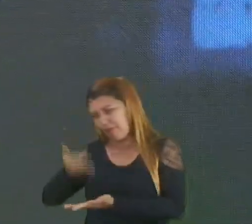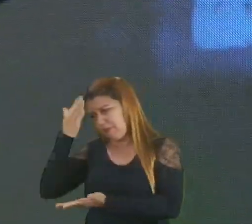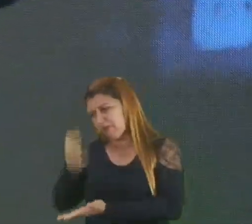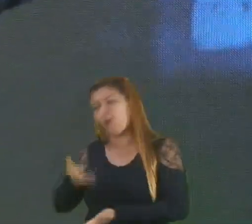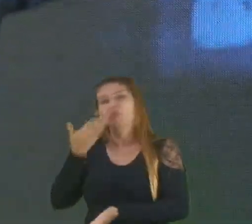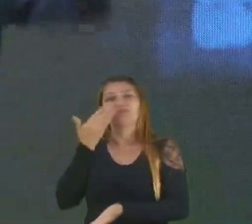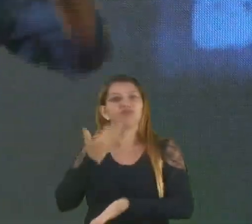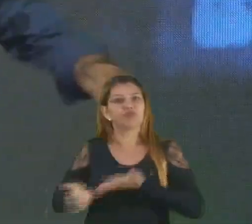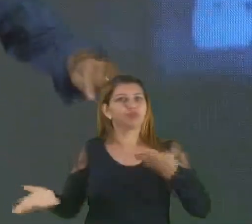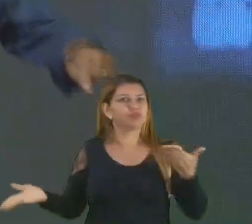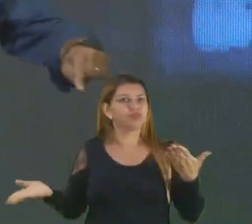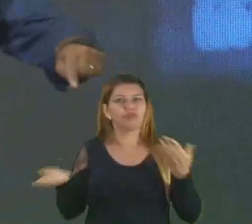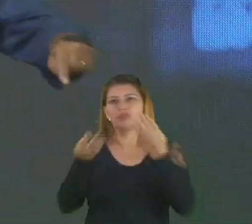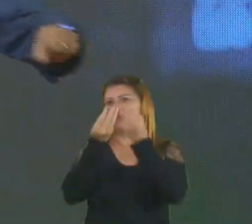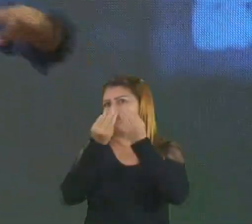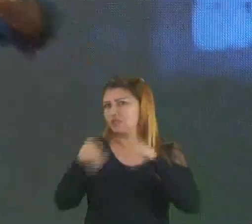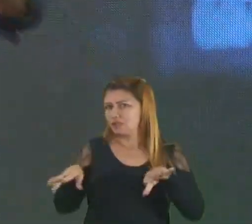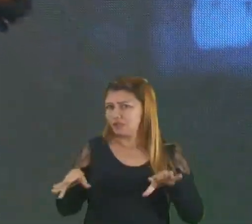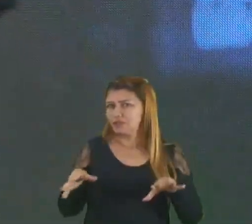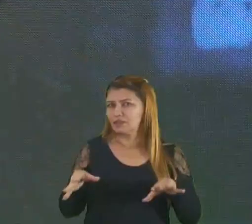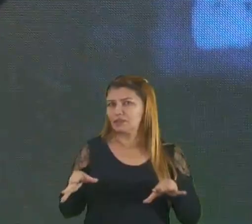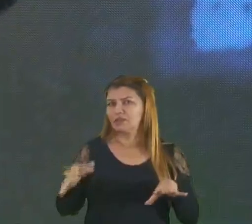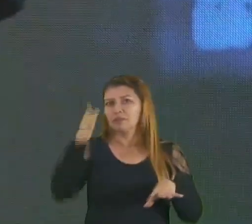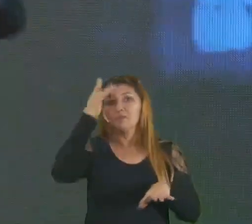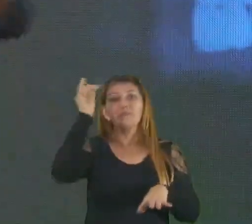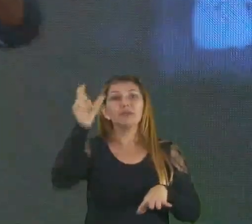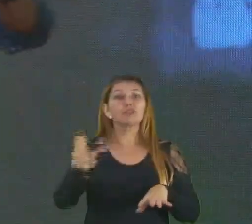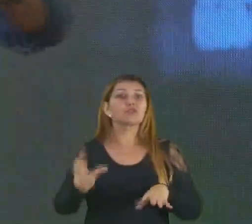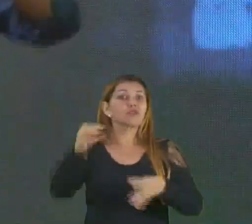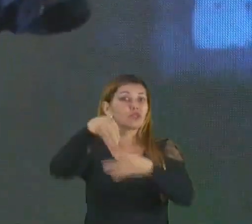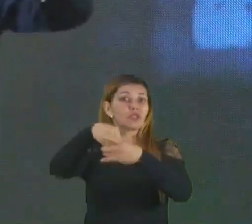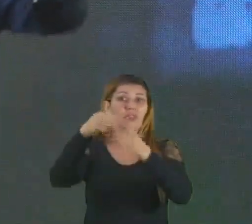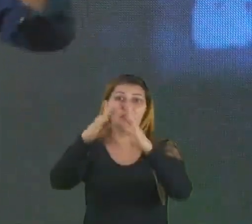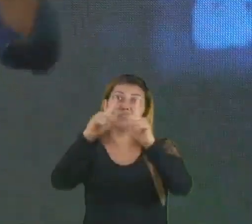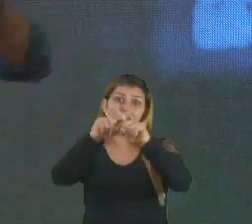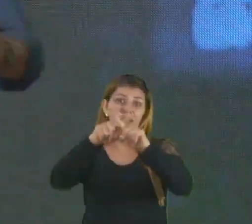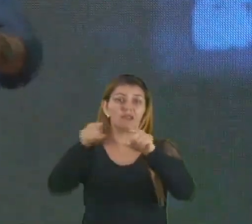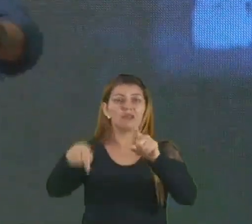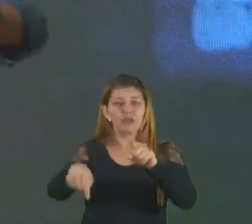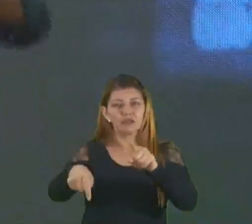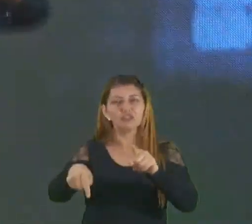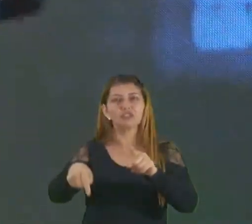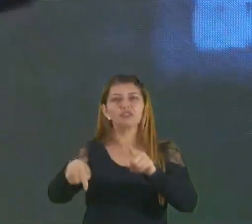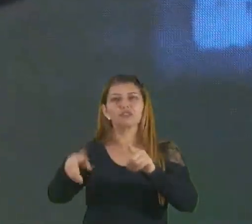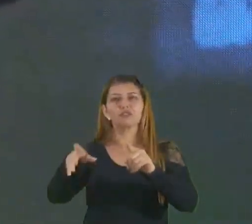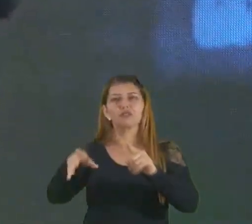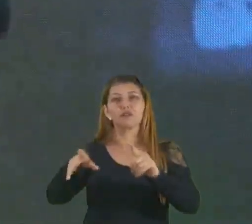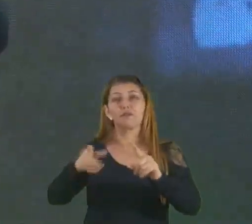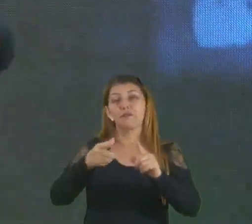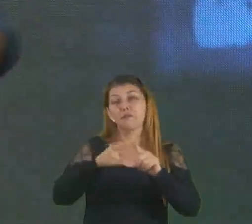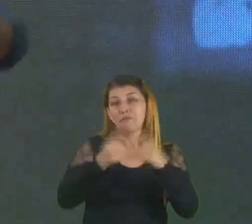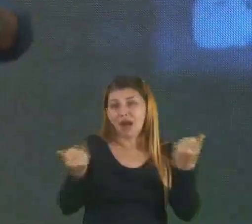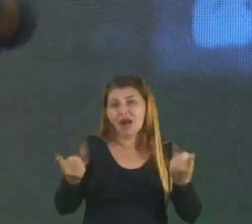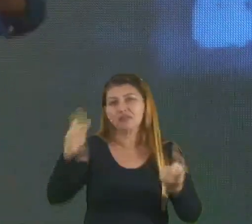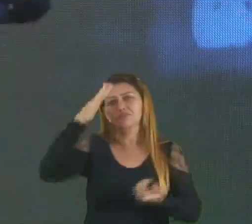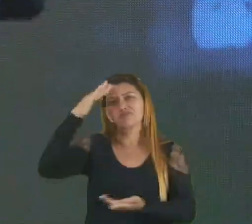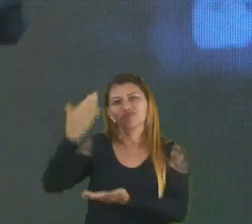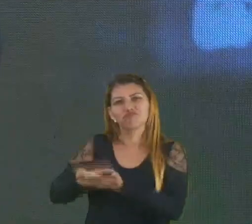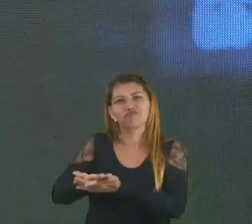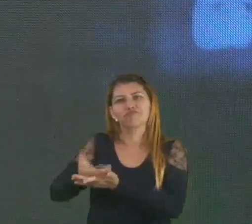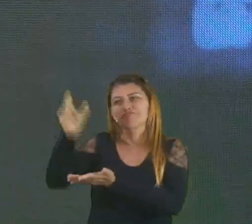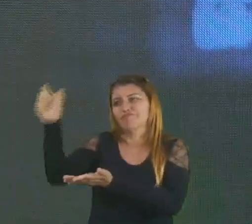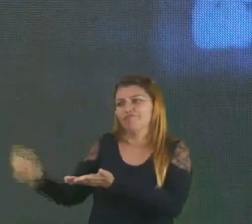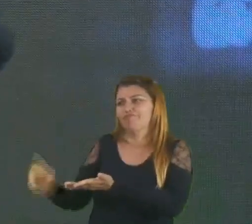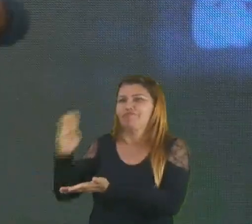vão enganar pessoas de dentro da igreja, que vão embarcar em doutrinas falsas, ensinamentos falsos, e